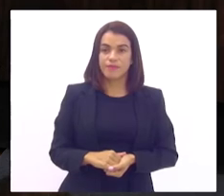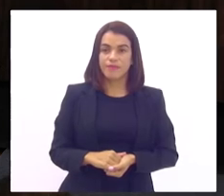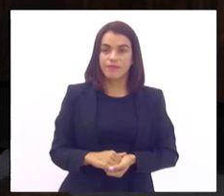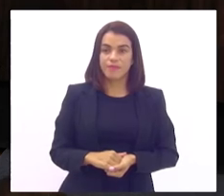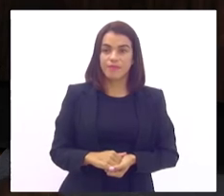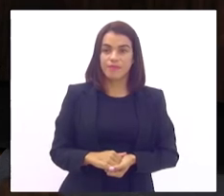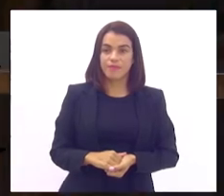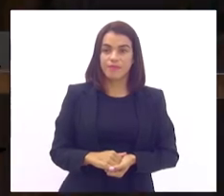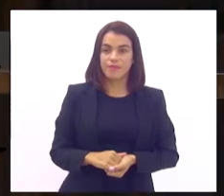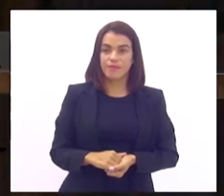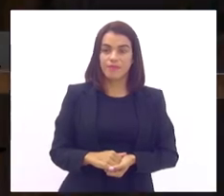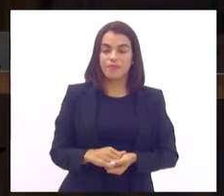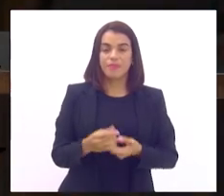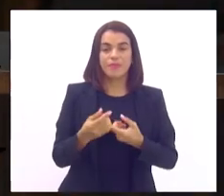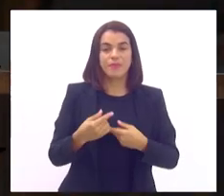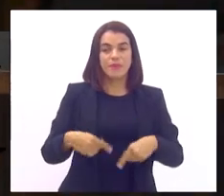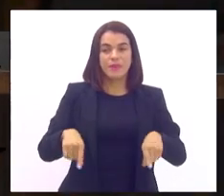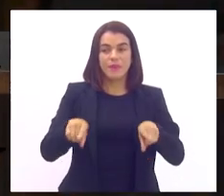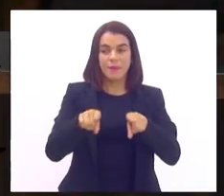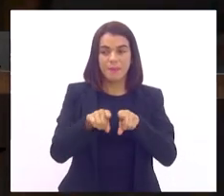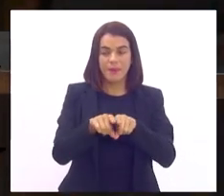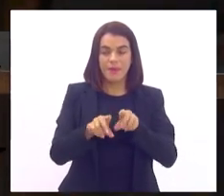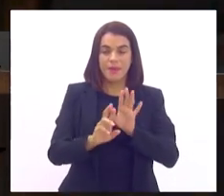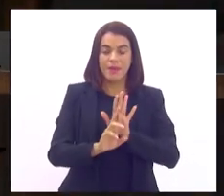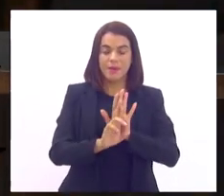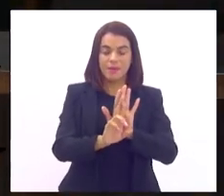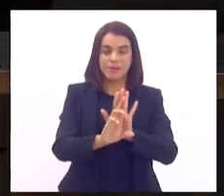Também aqui, representando a CNC,